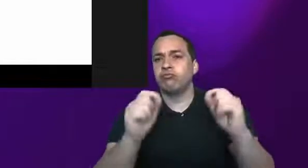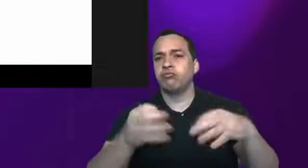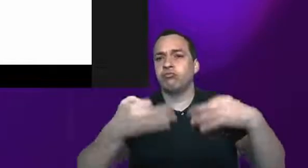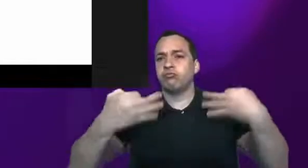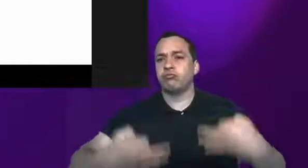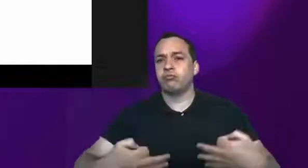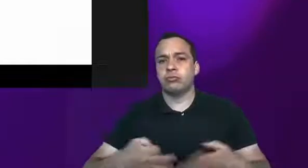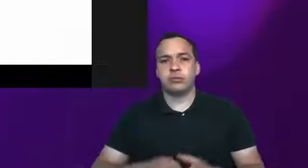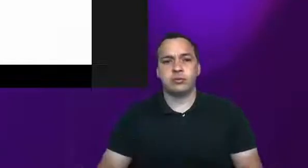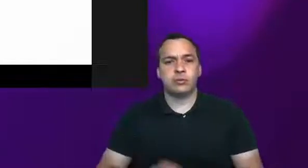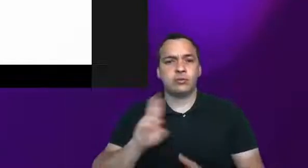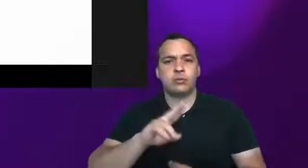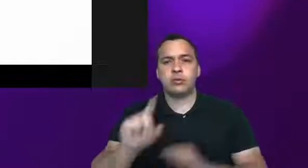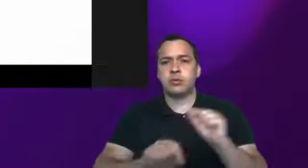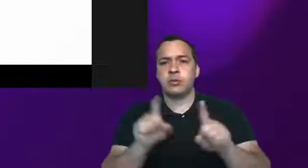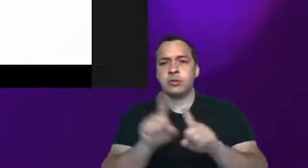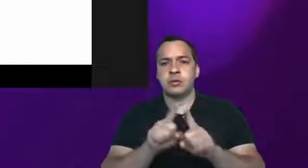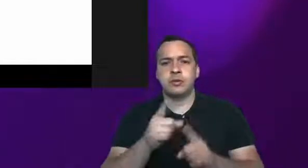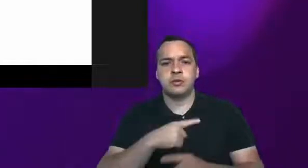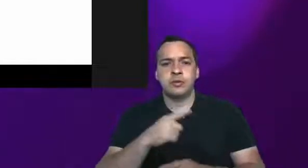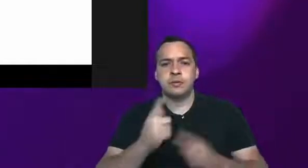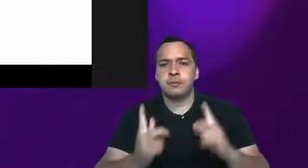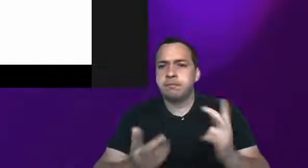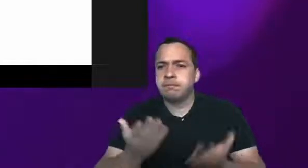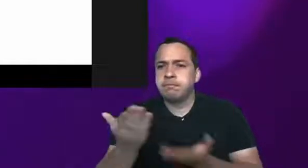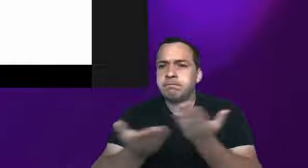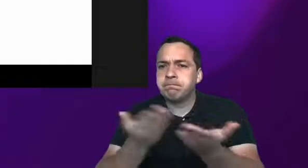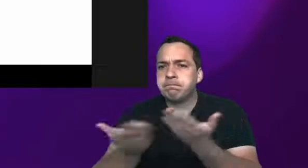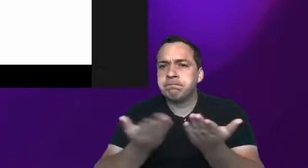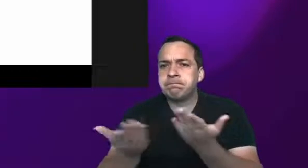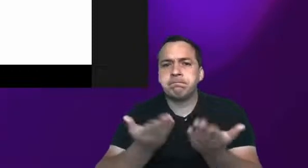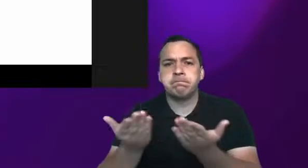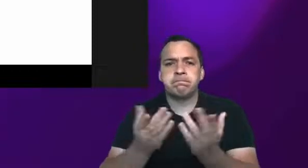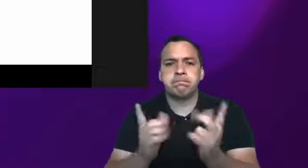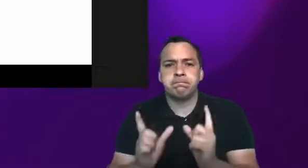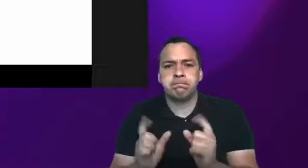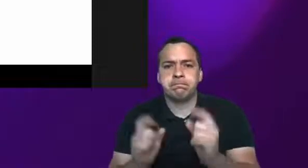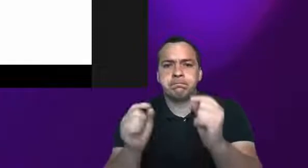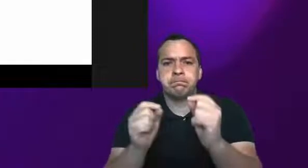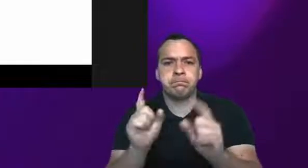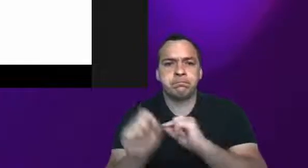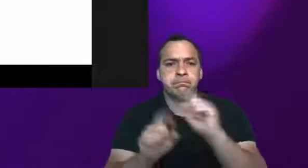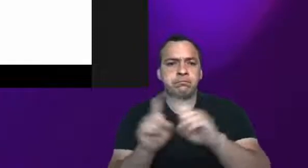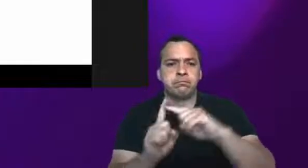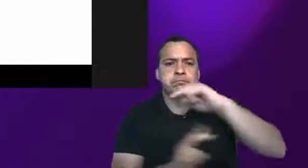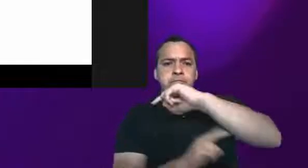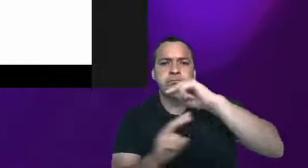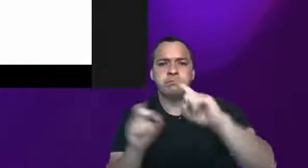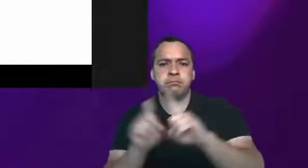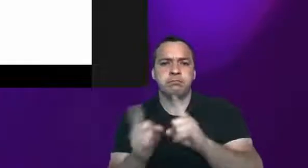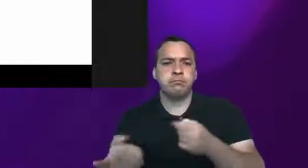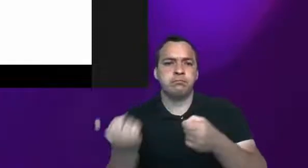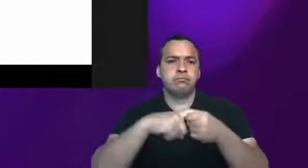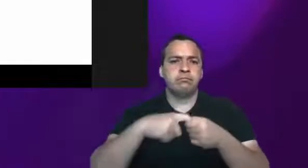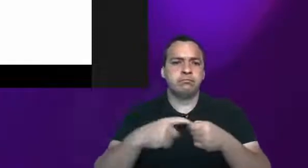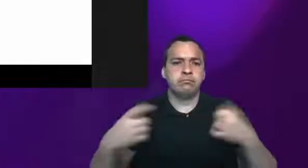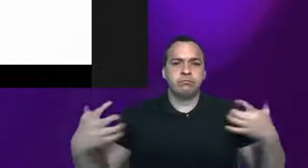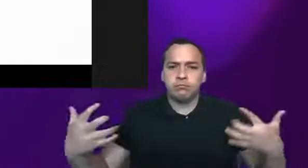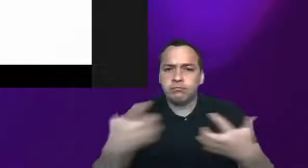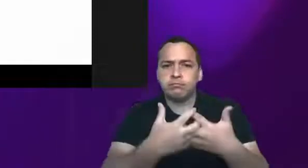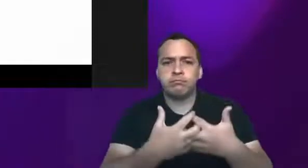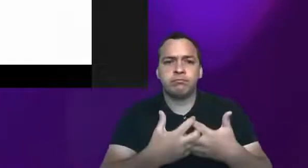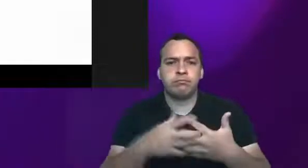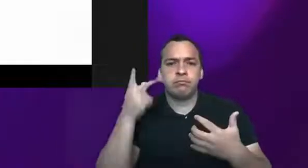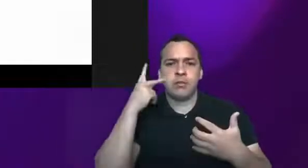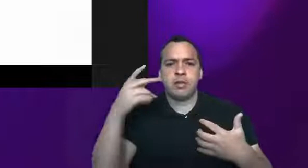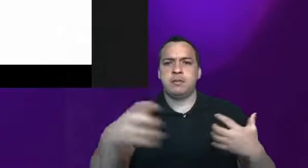usando quimioterapia como uma ponte para a reseção e a reseção, ou até a re-reseção, como uma ponte para o transplante